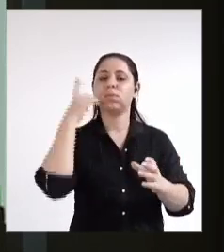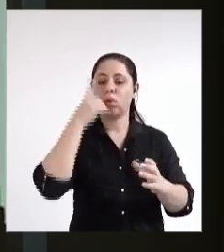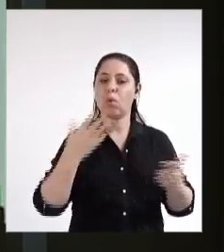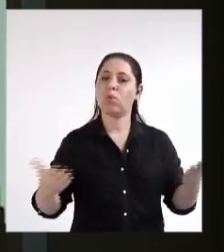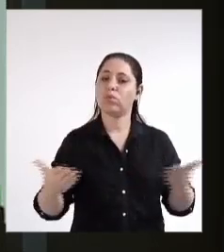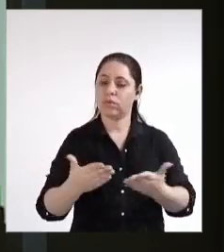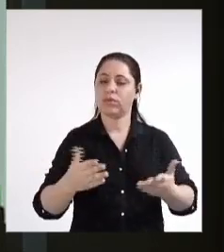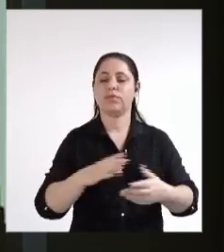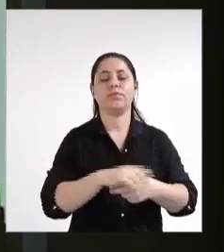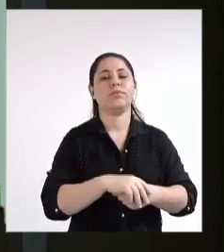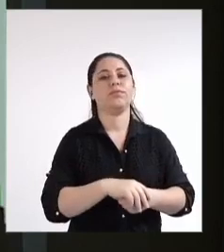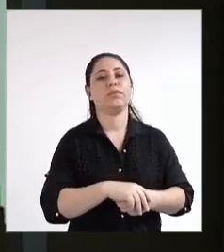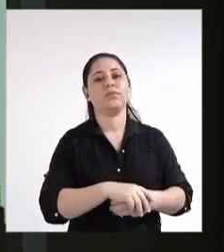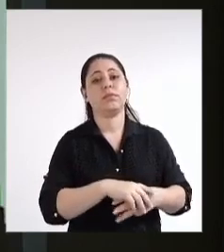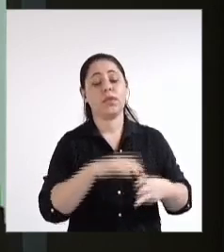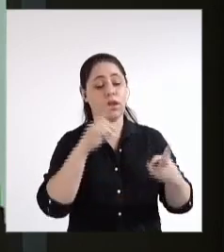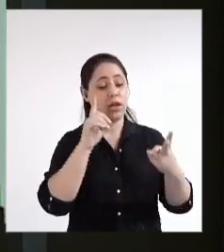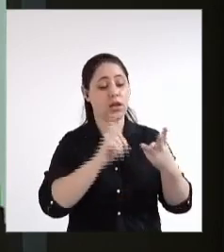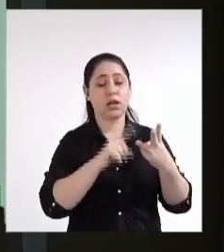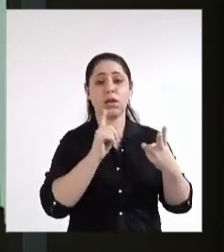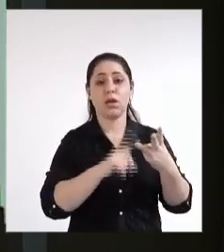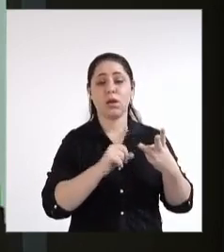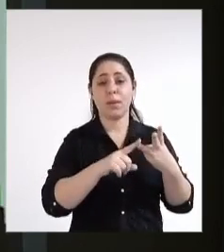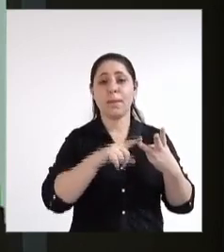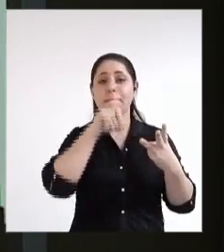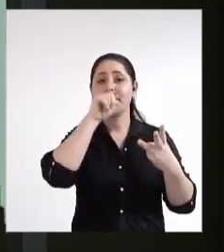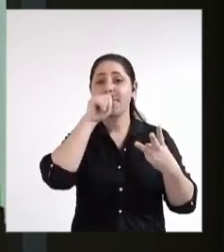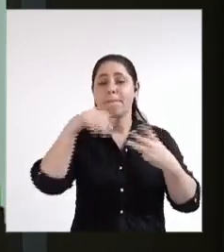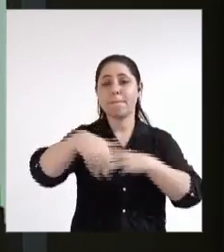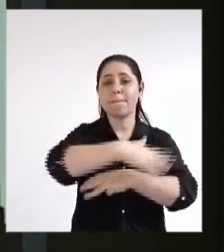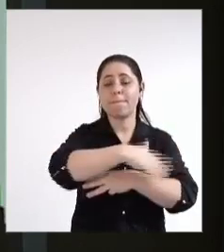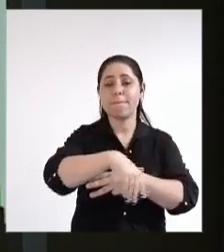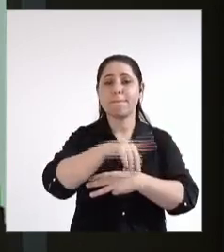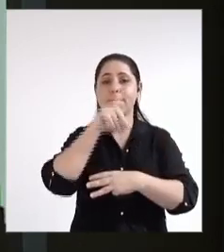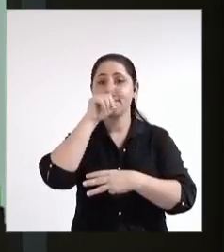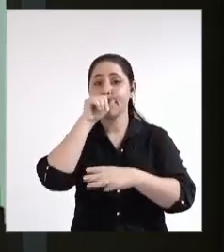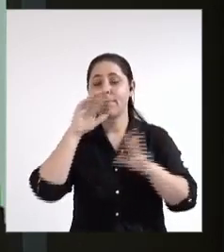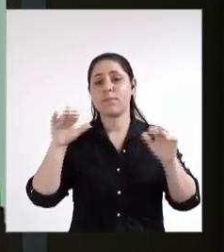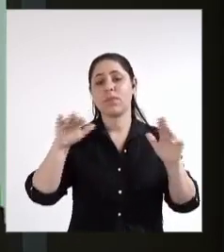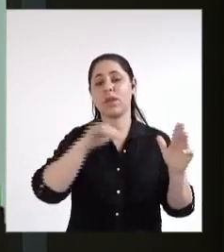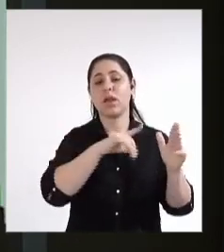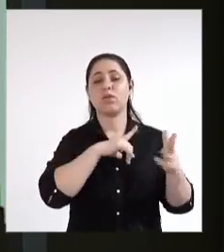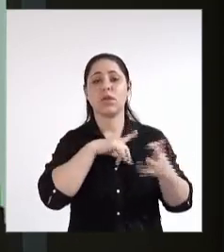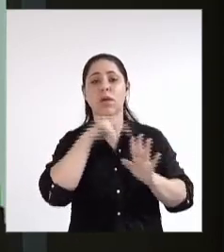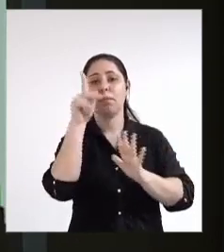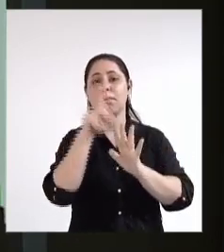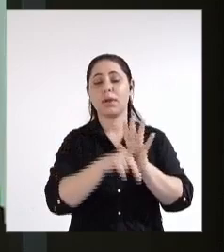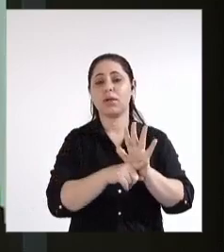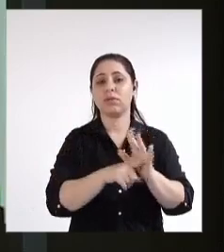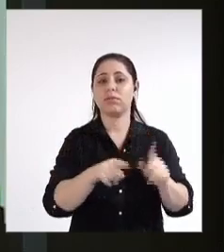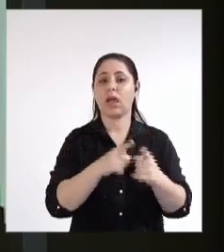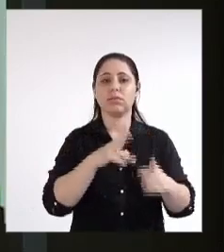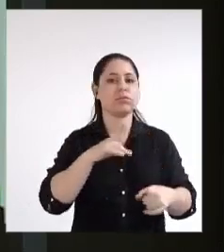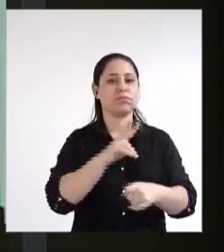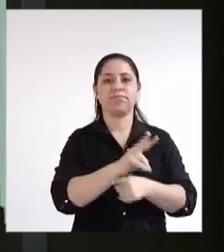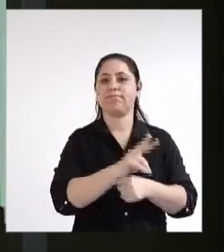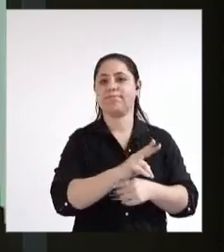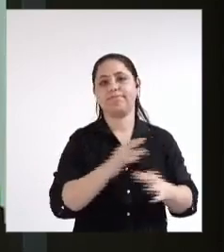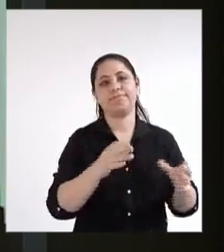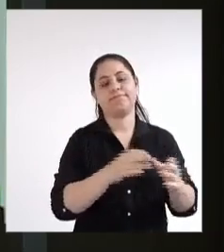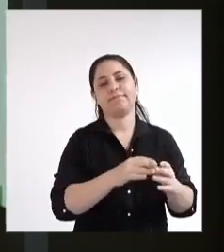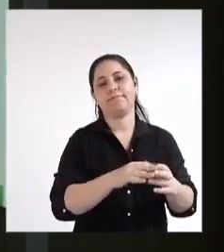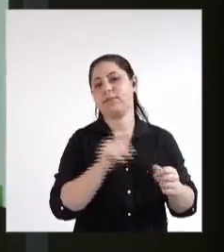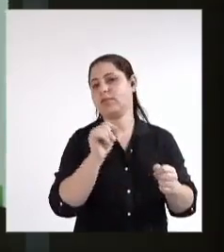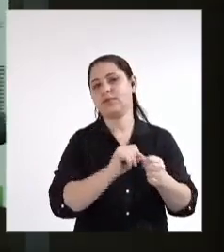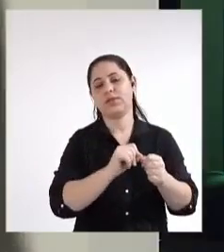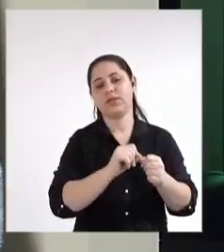frente parlamentar a estrada parque pantanal que tem um plano de manejo mas como ela não é unidade de conservação é não